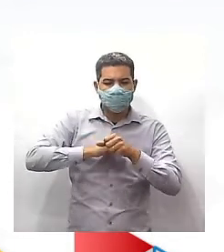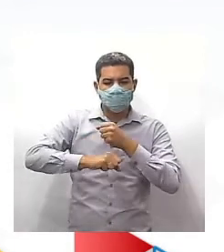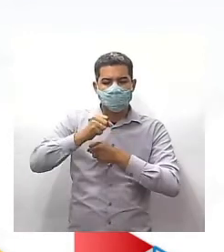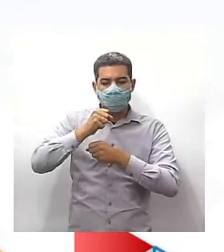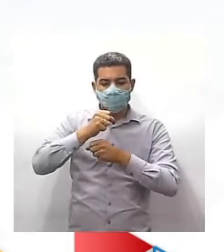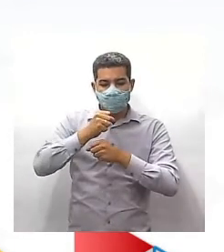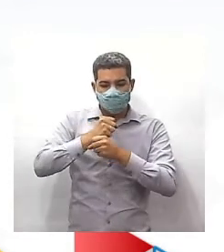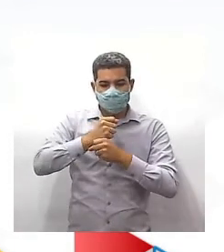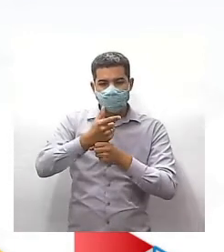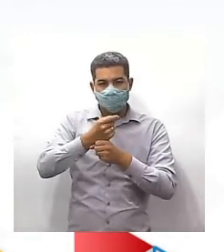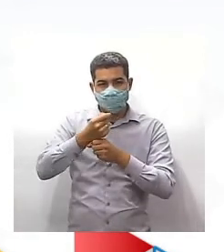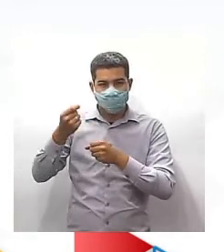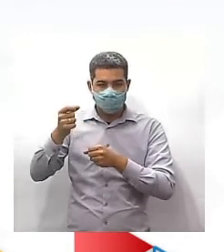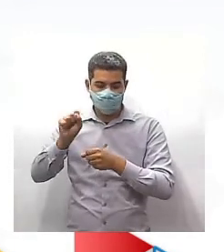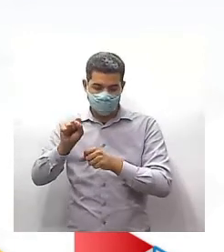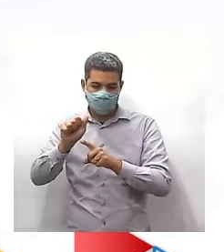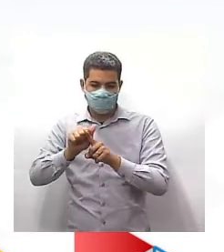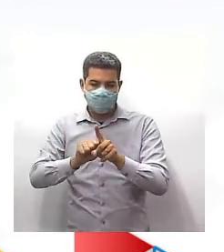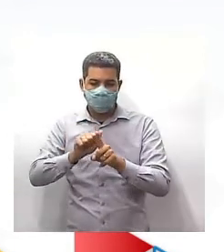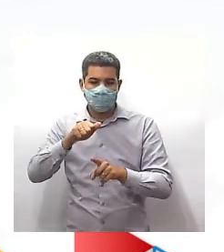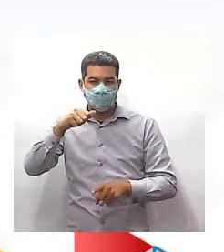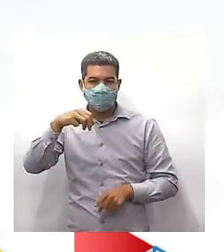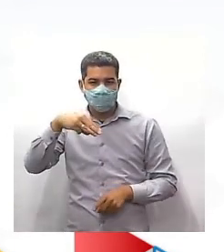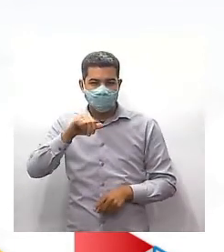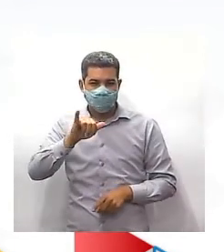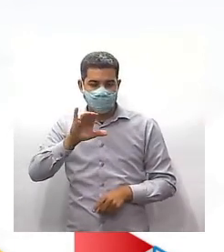hein? Qual item foi